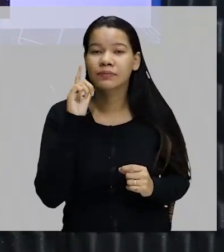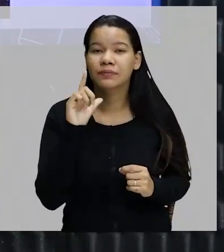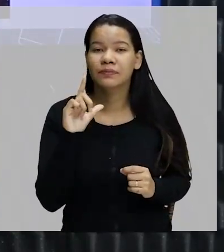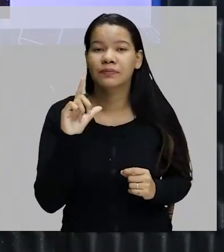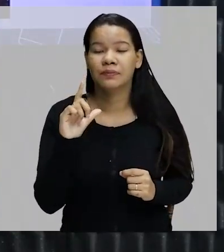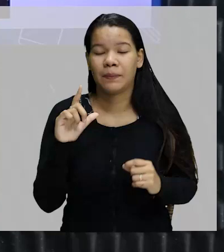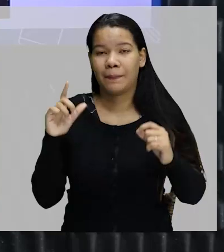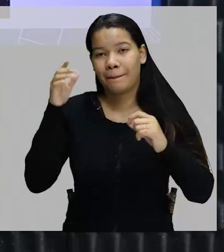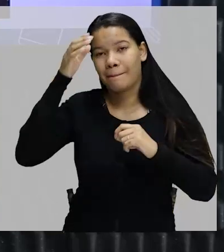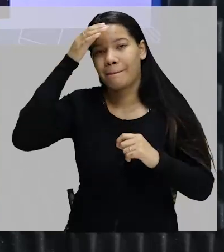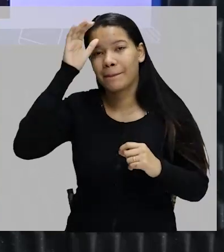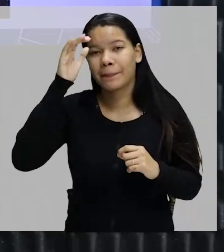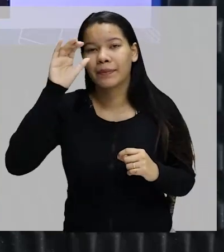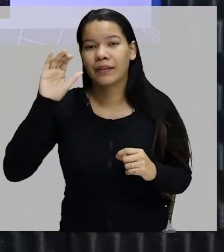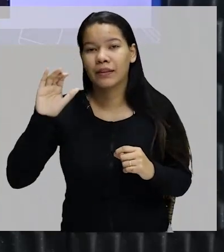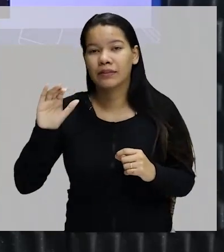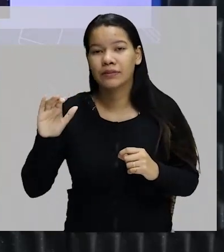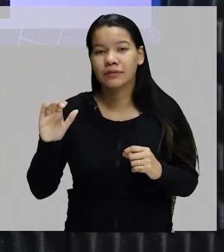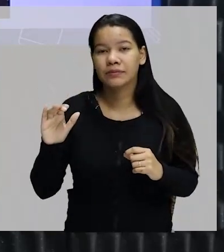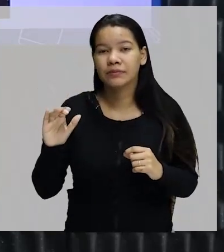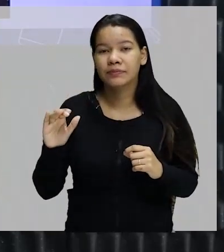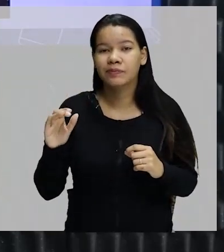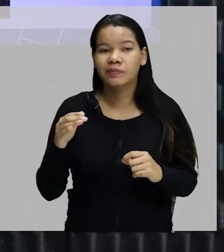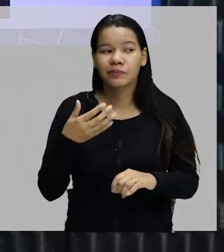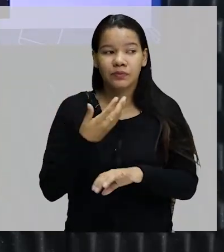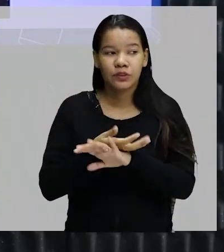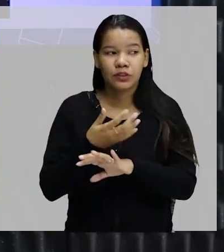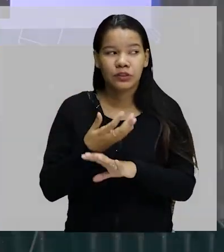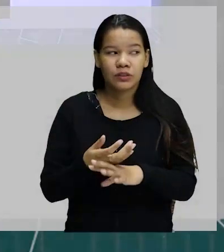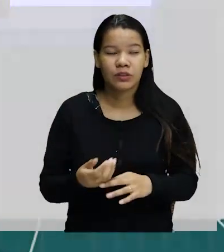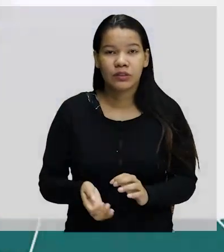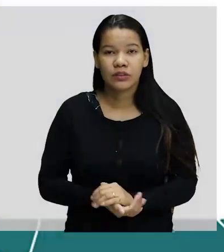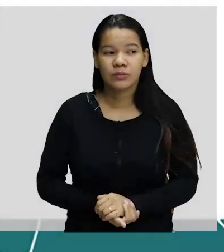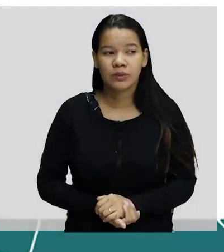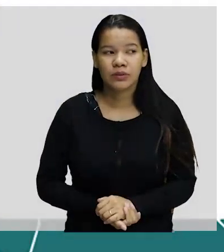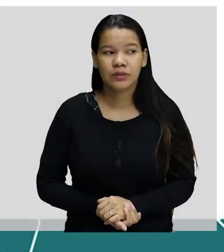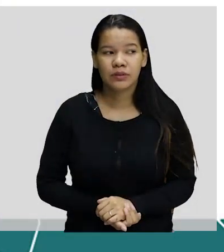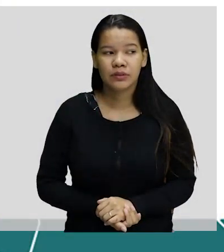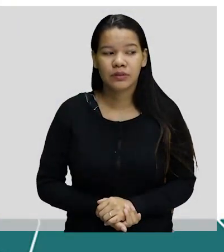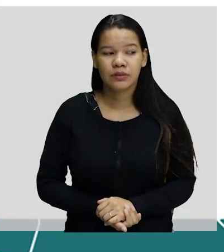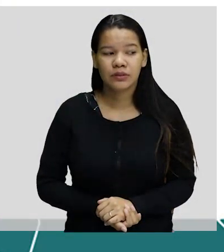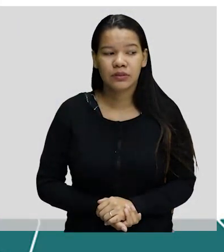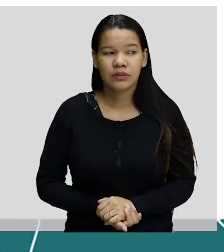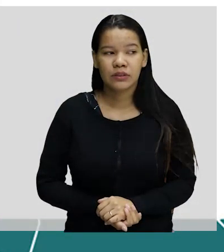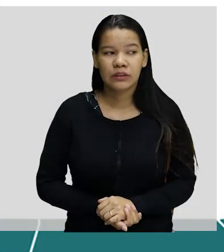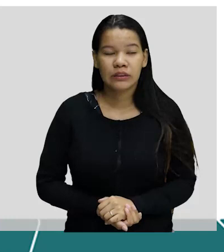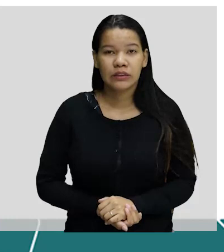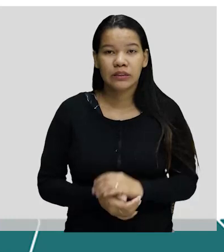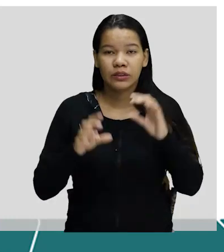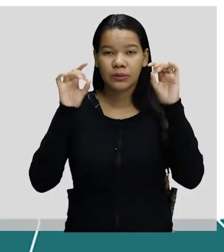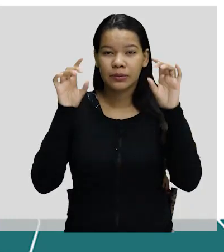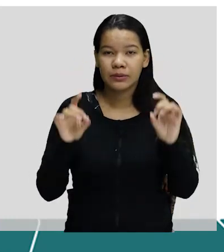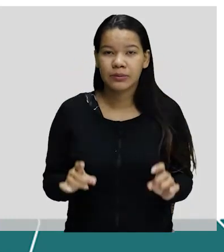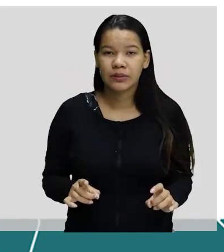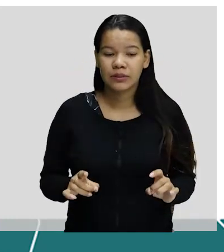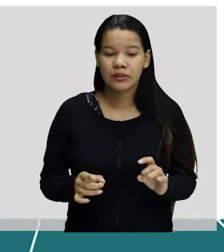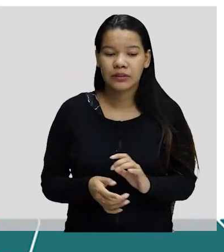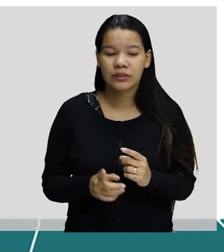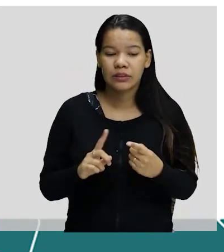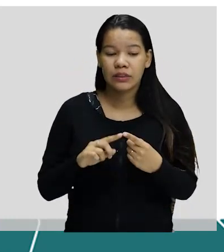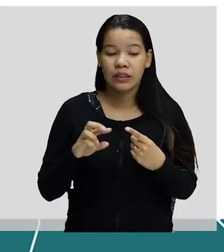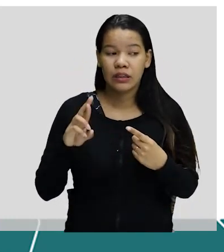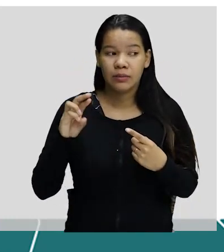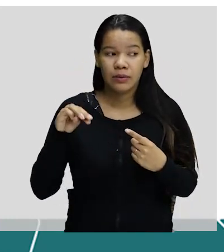questão cultural do Costa de Mão, do sotaque Costa de Mão. Os principais é Rama